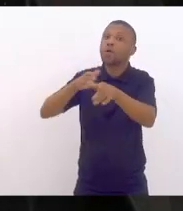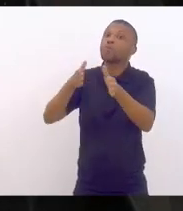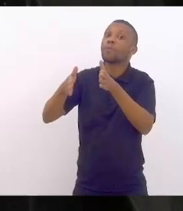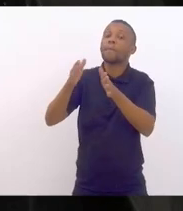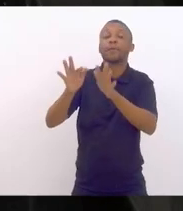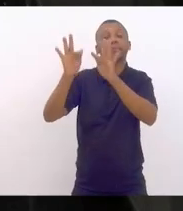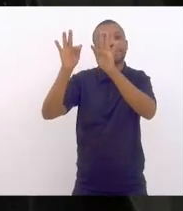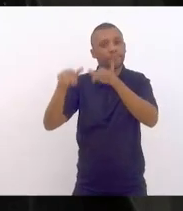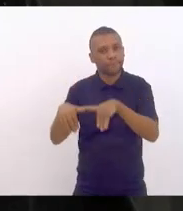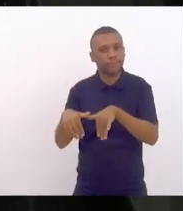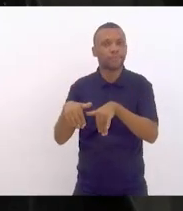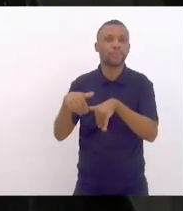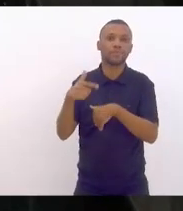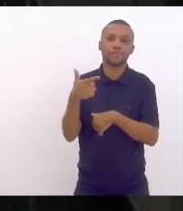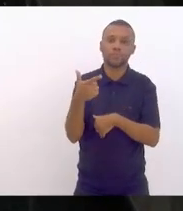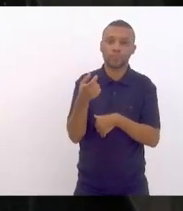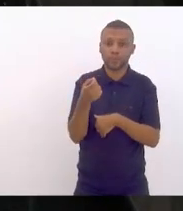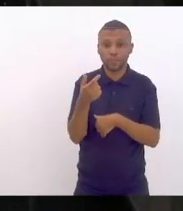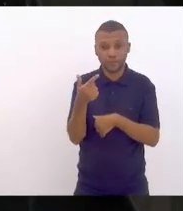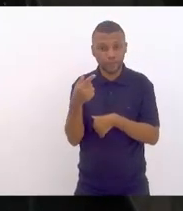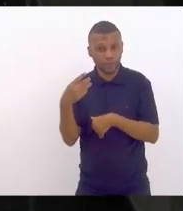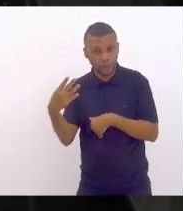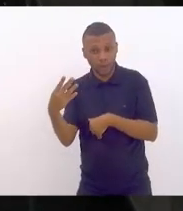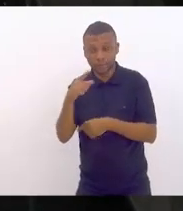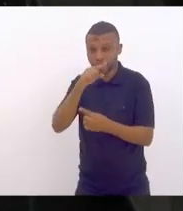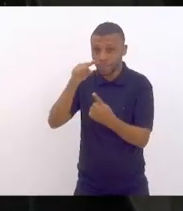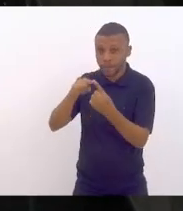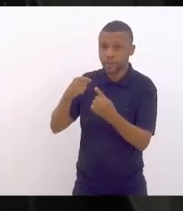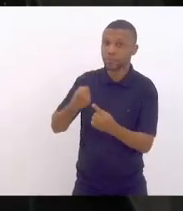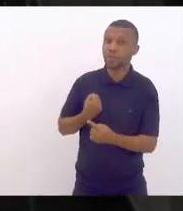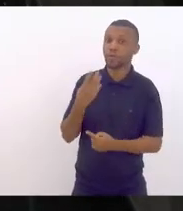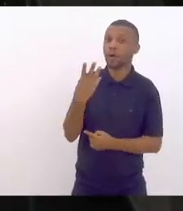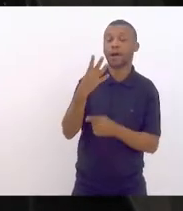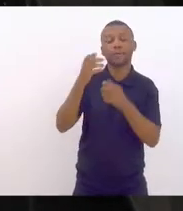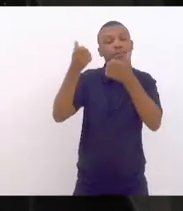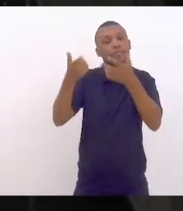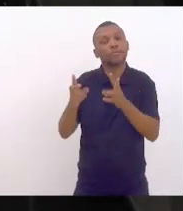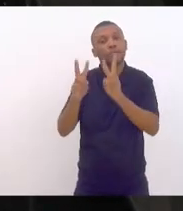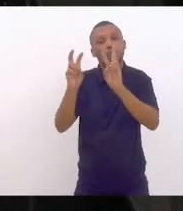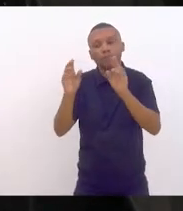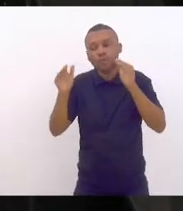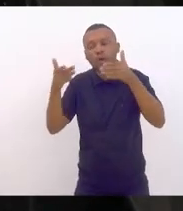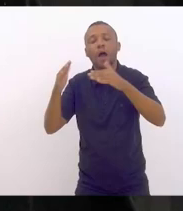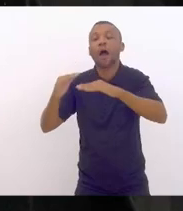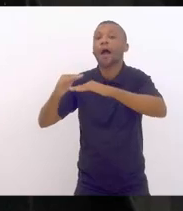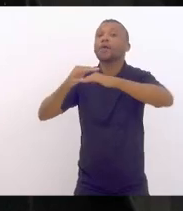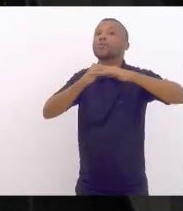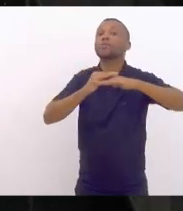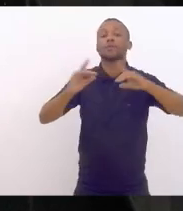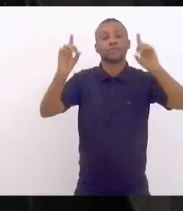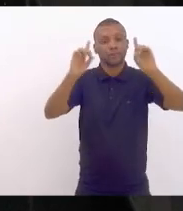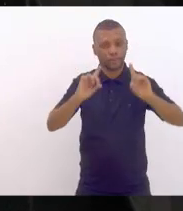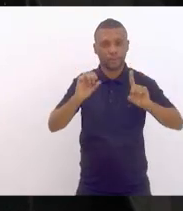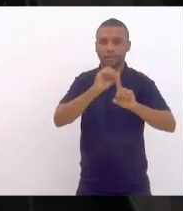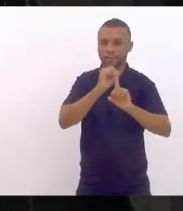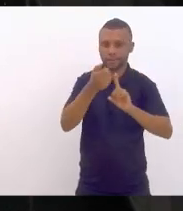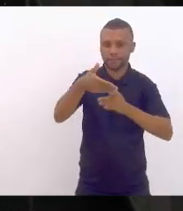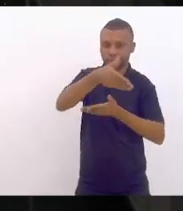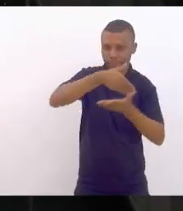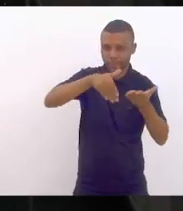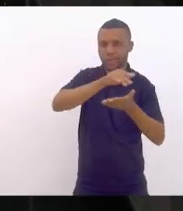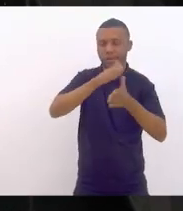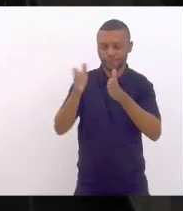24 prazo Desse Canal entre elas a quer que trata exatamente da inclusão das pessoas com deficiência mas isso Dita eu queria Deputado